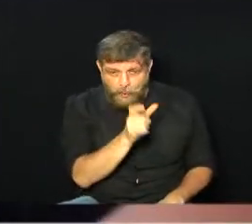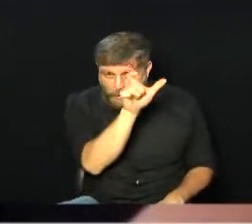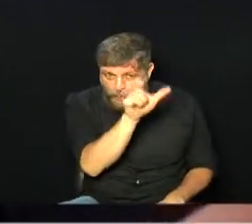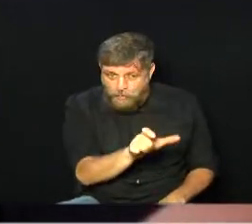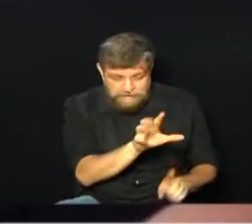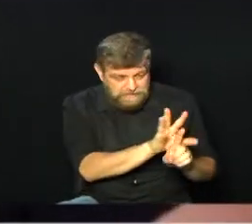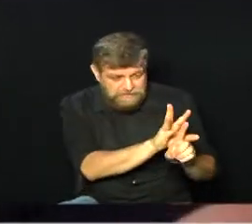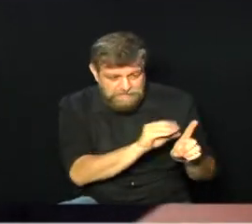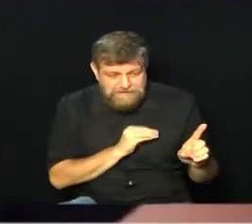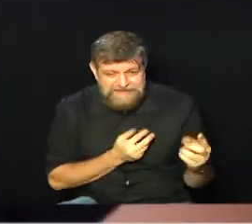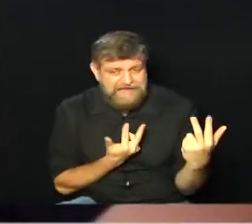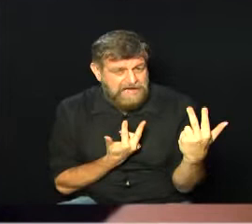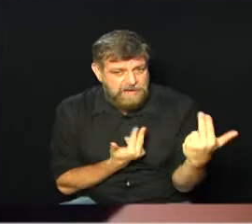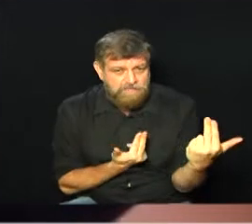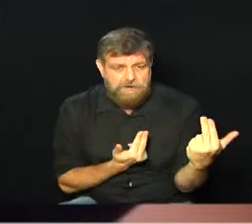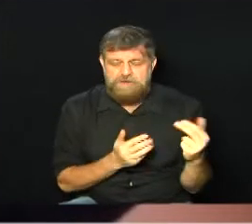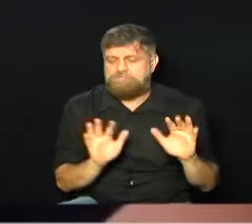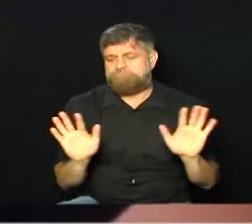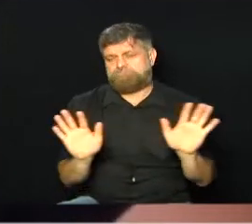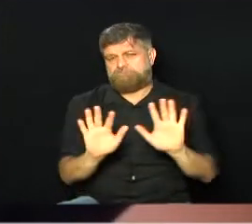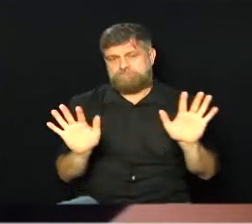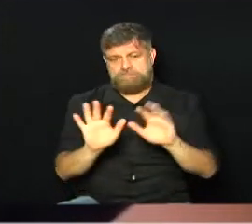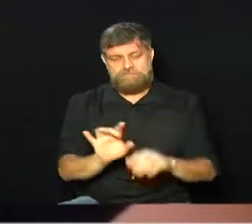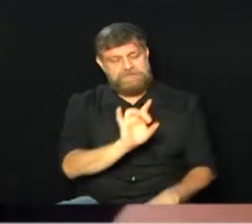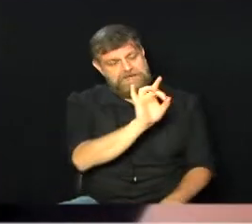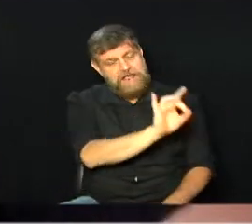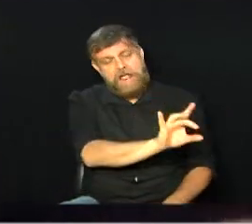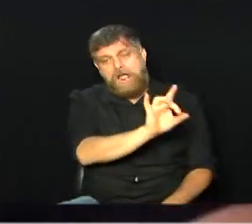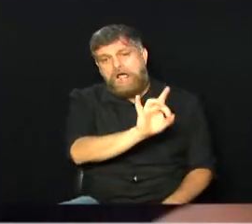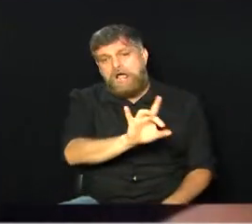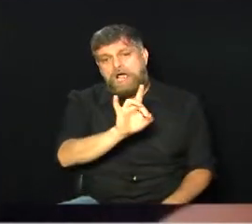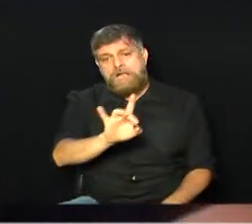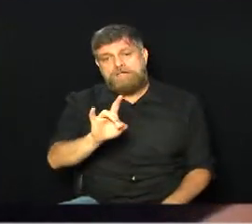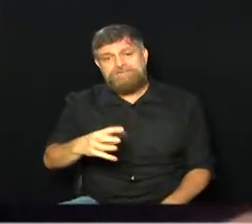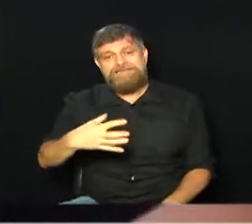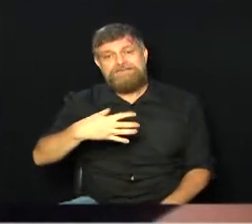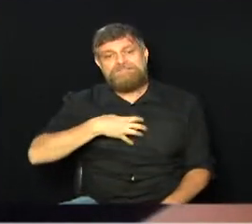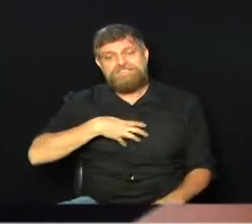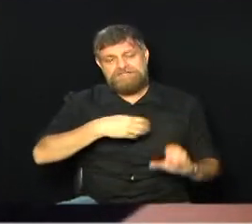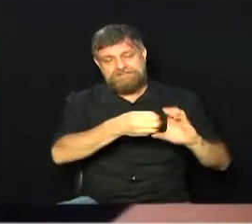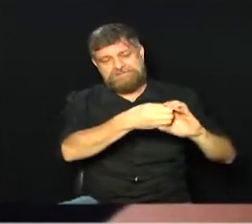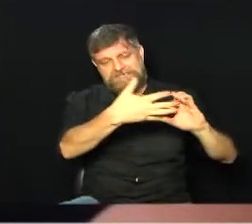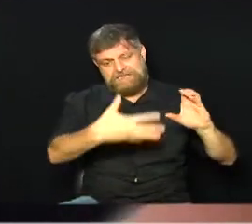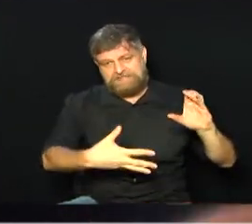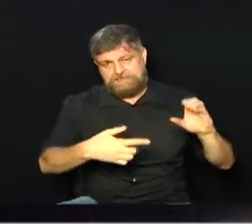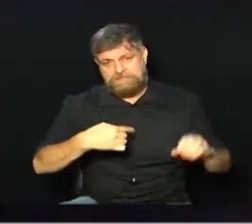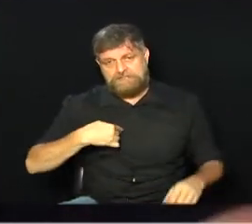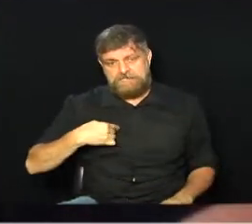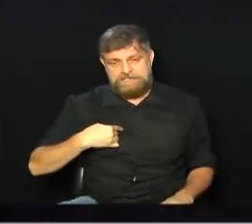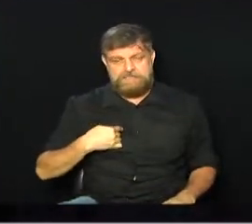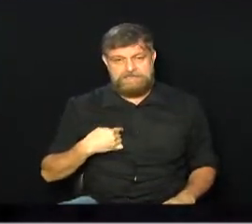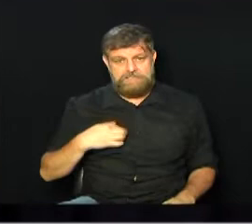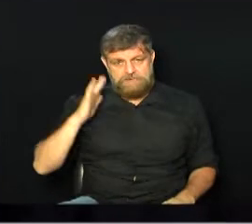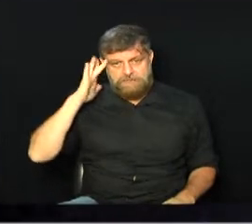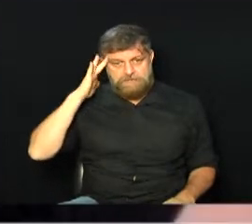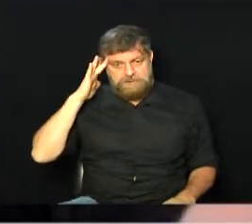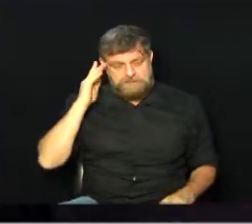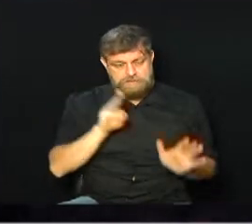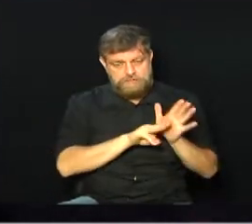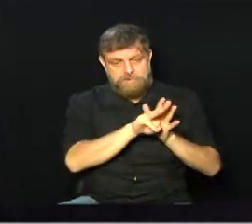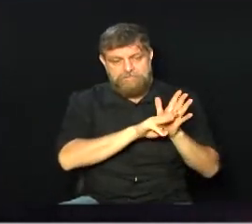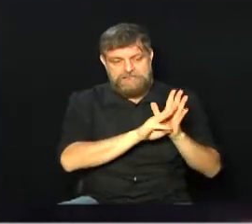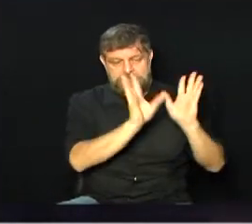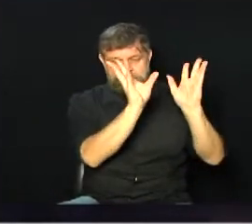quero ser igual a esse treinador, porque cada um tem seu estilo, né? Eu acho que eu tento juntar o método que eu acho ideal para